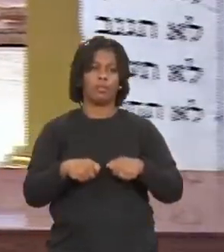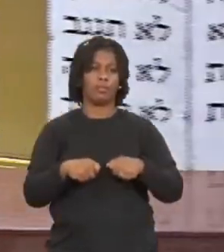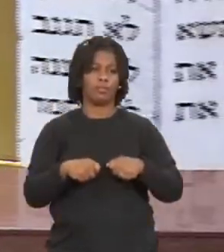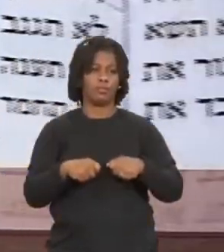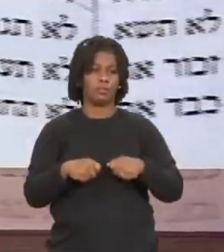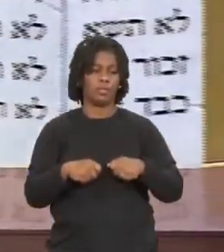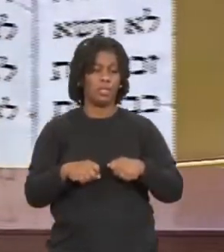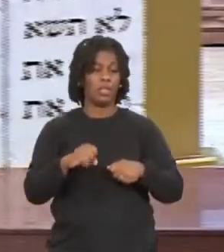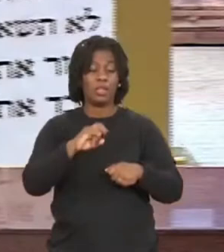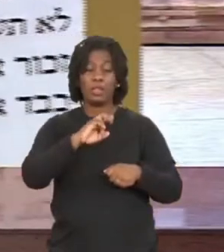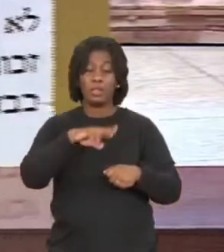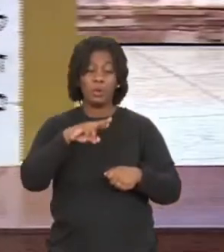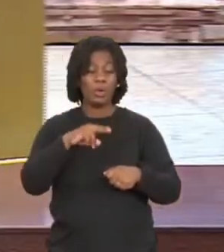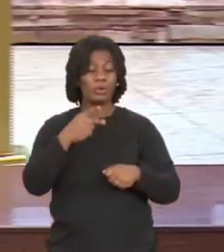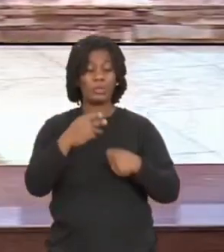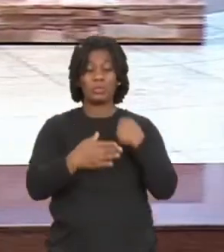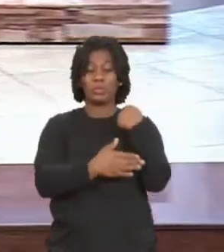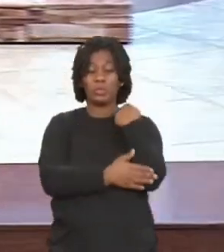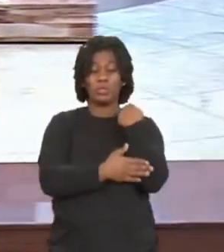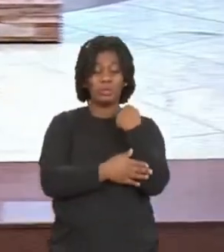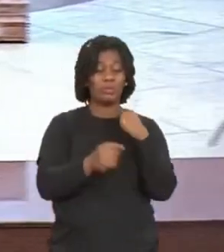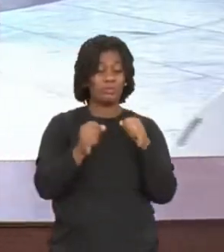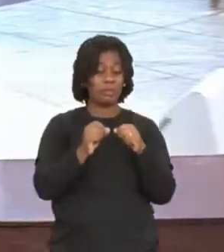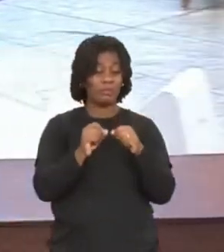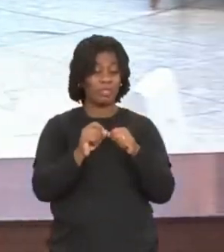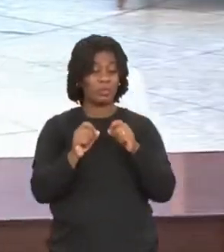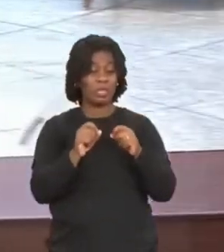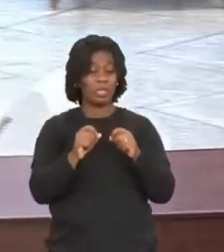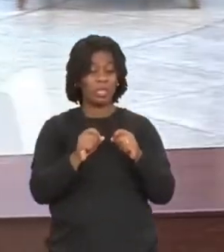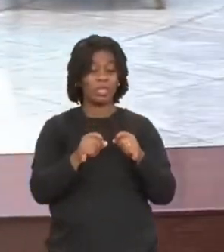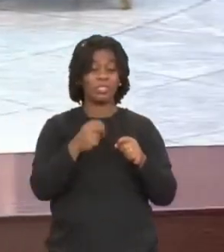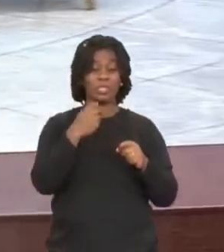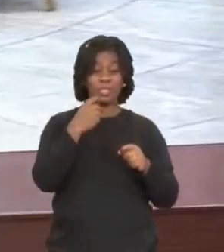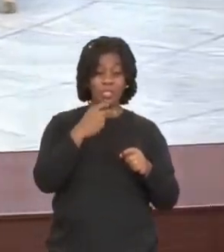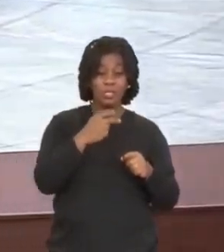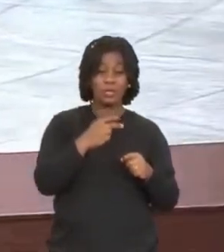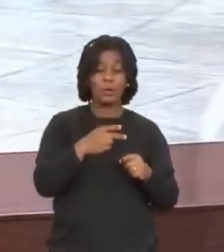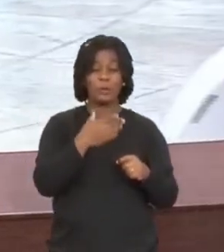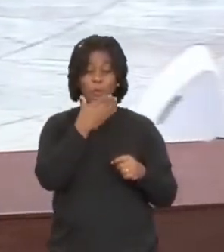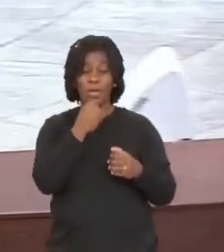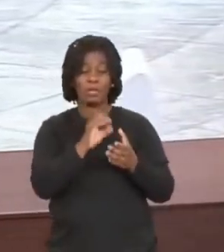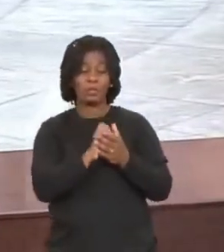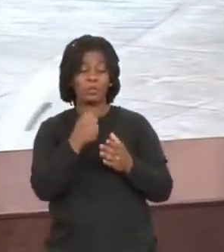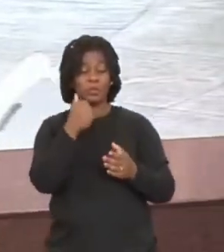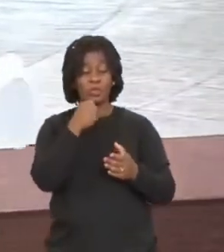traída ou traído. Pode botar detetive, pode comprar uma lupa, o tamanho do mundo.